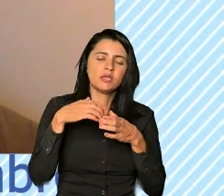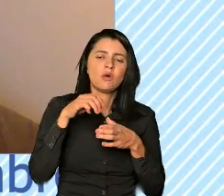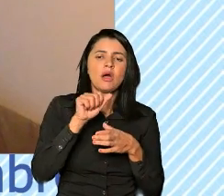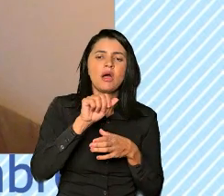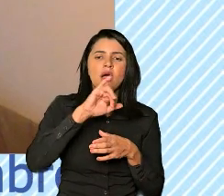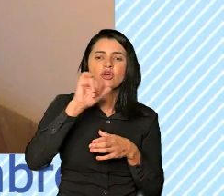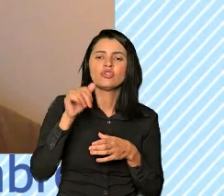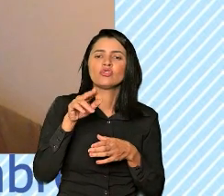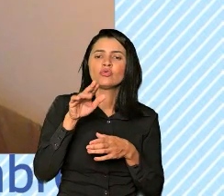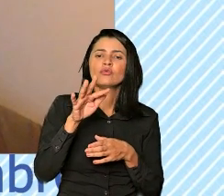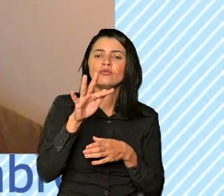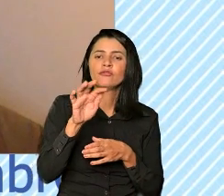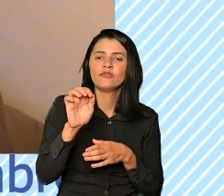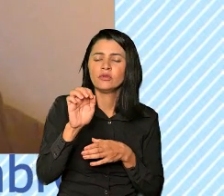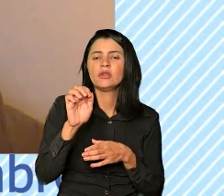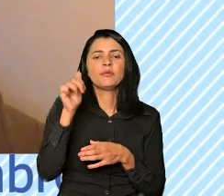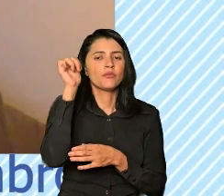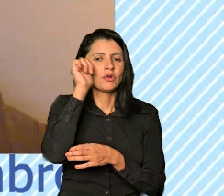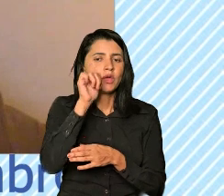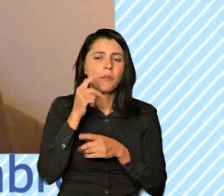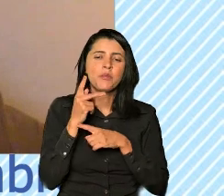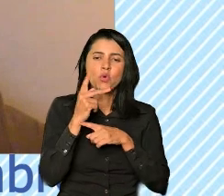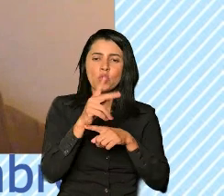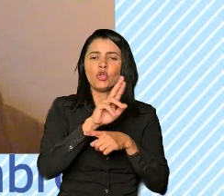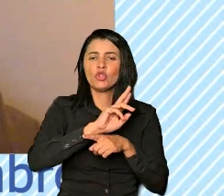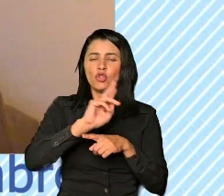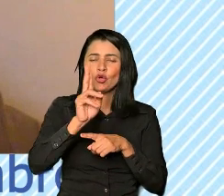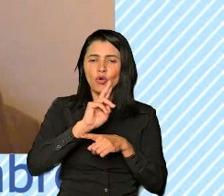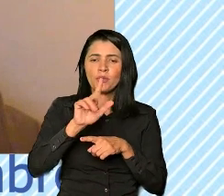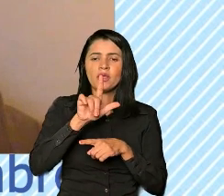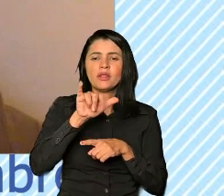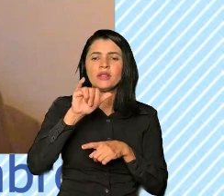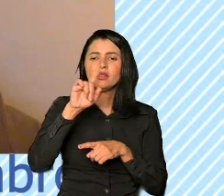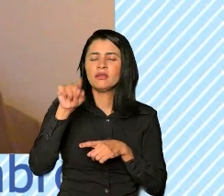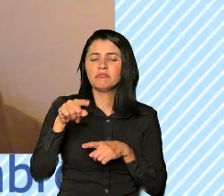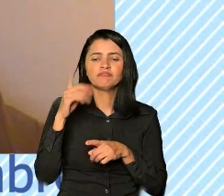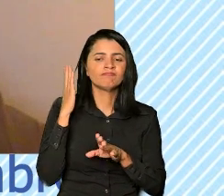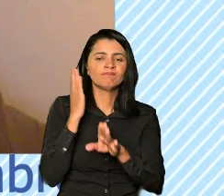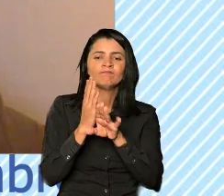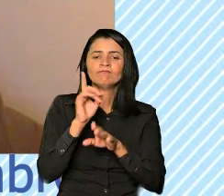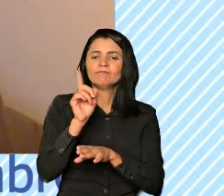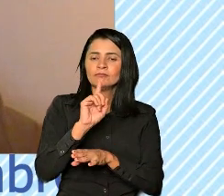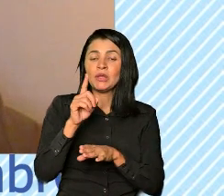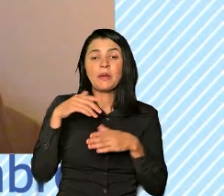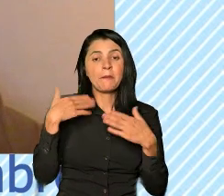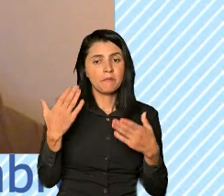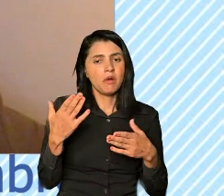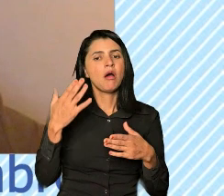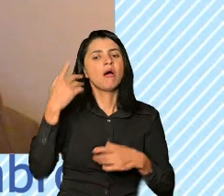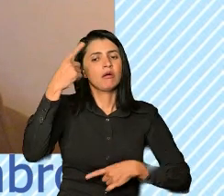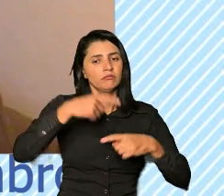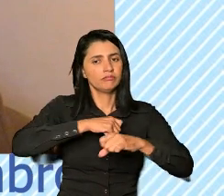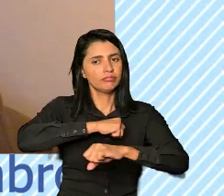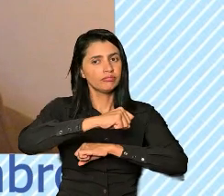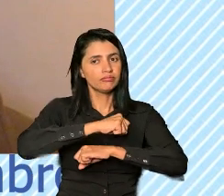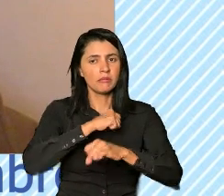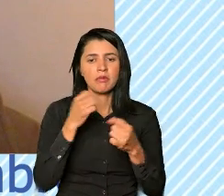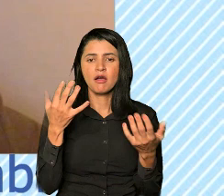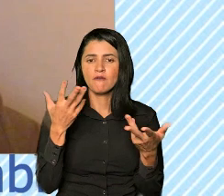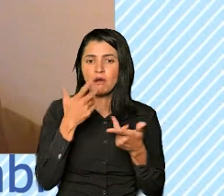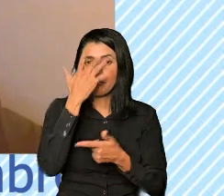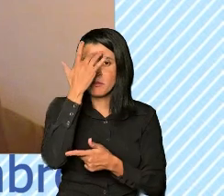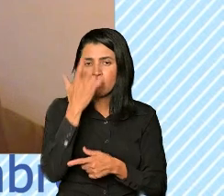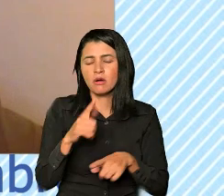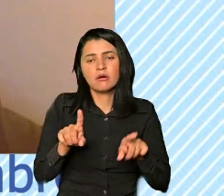Mulheres. Eu estou procurando o nome da lista toda, mas não estou encontrando, mas vai ser um debate incrível